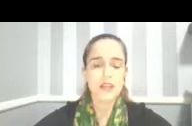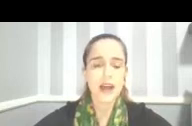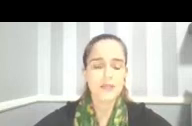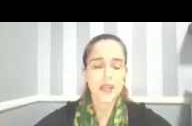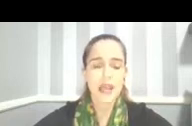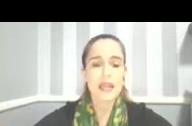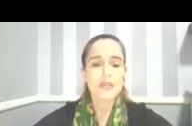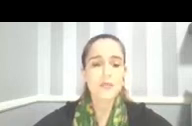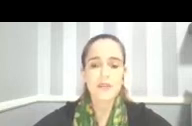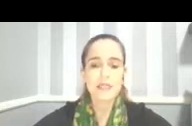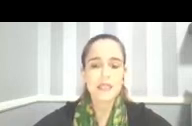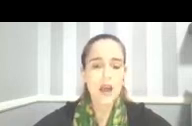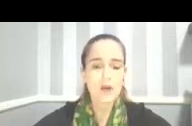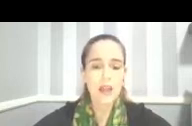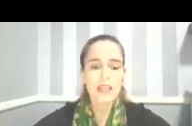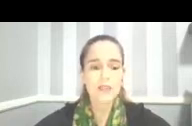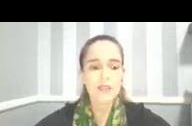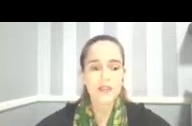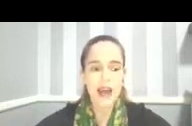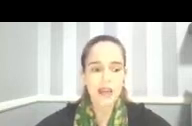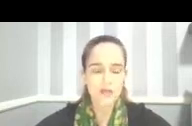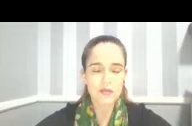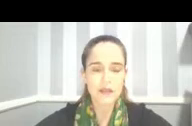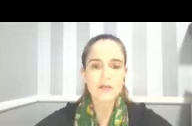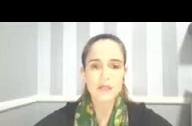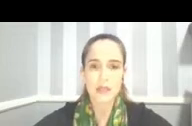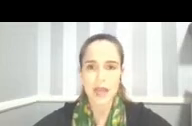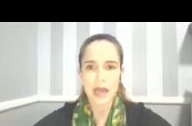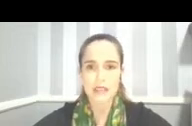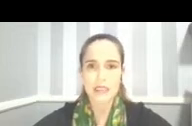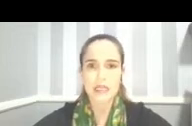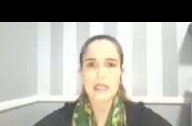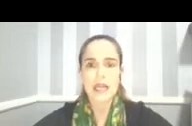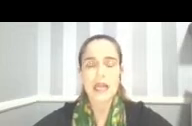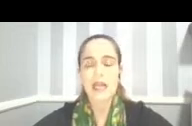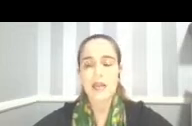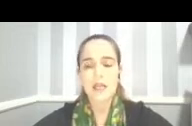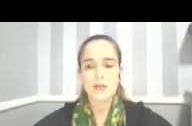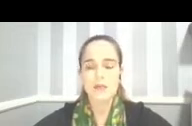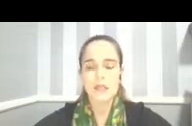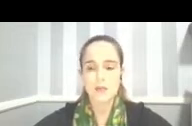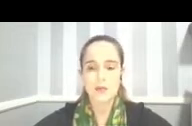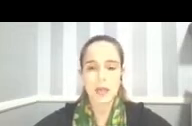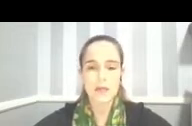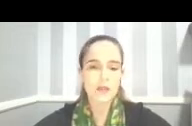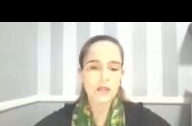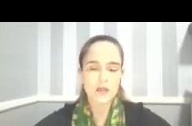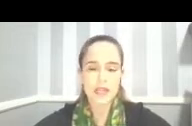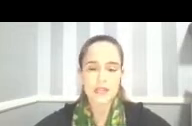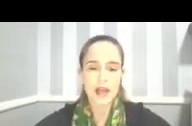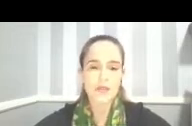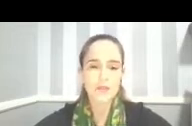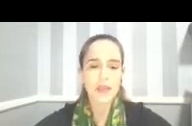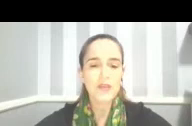que a gente dá. Ele é superficial, ele é a nível de vasos, os vasos capilares, né? Lembra que eu dei o exemplo do cabelo,